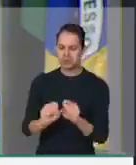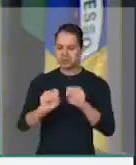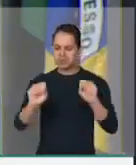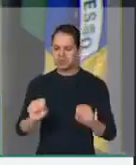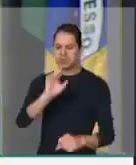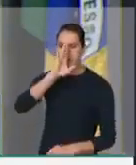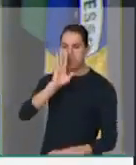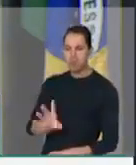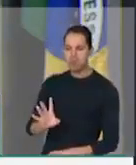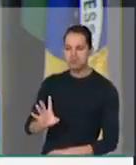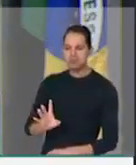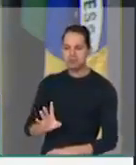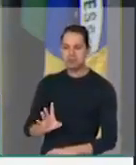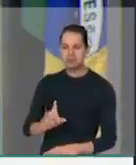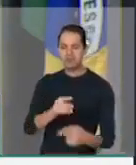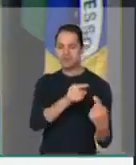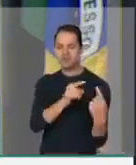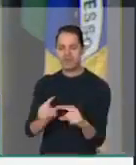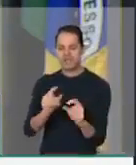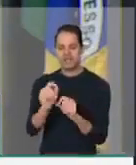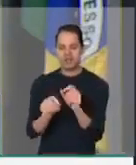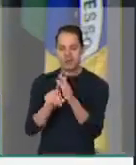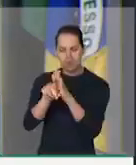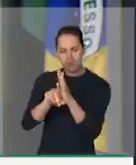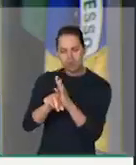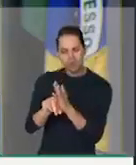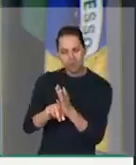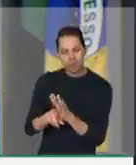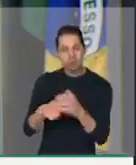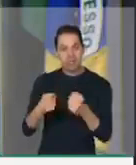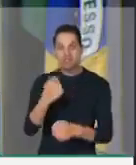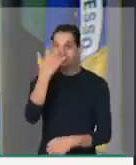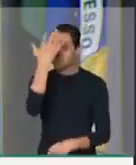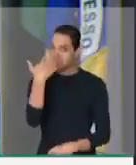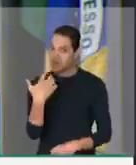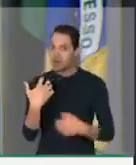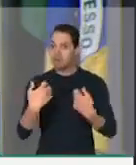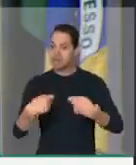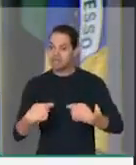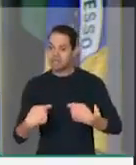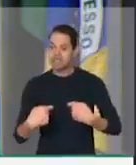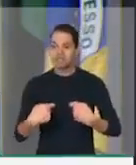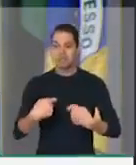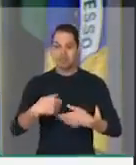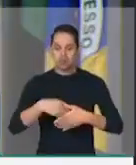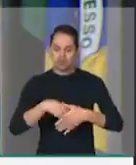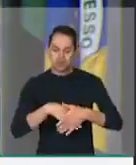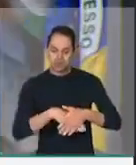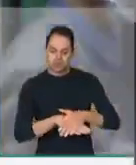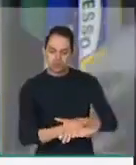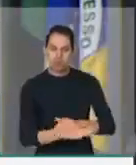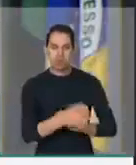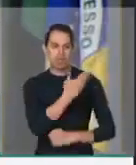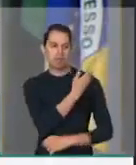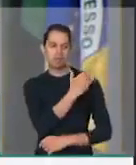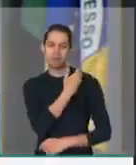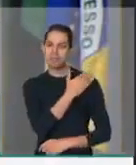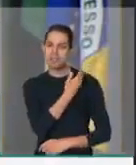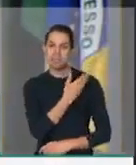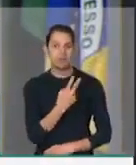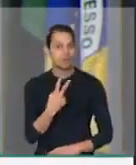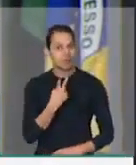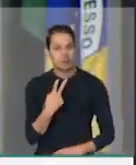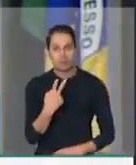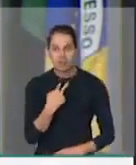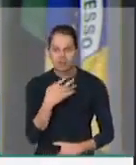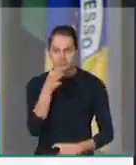sistema acusatório período totalmente uma investigação que deve ser séria que ele deve guardar os foi imparcialidade não pode